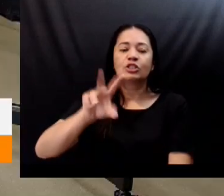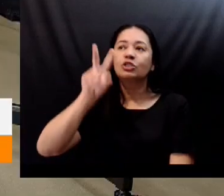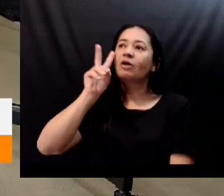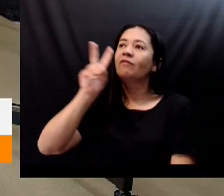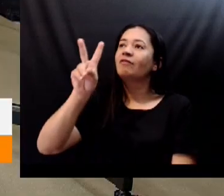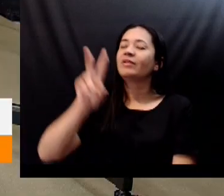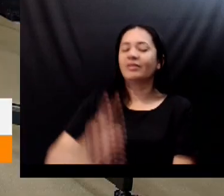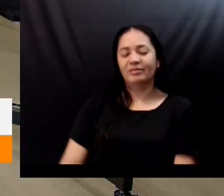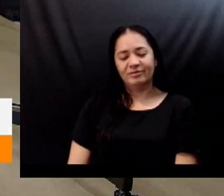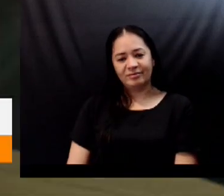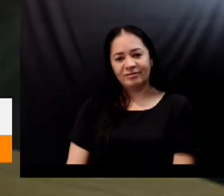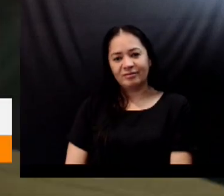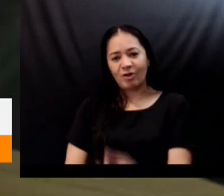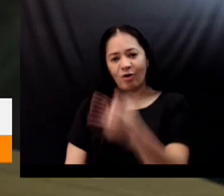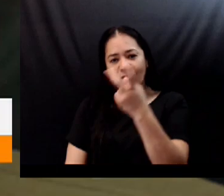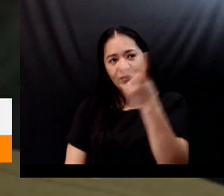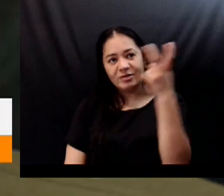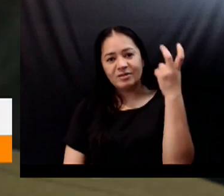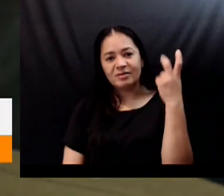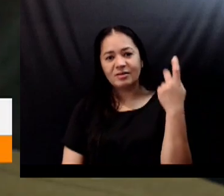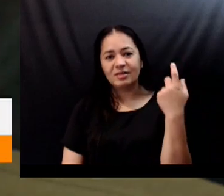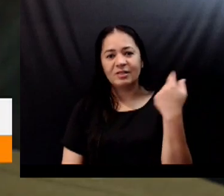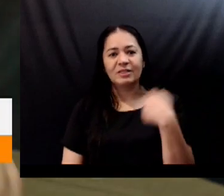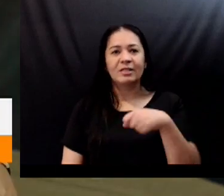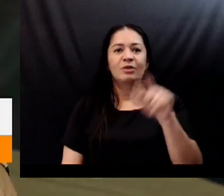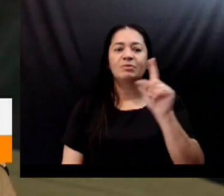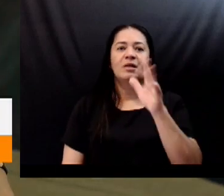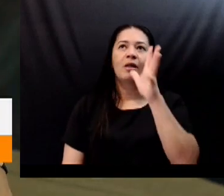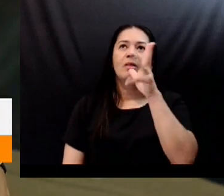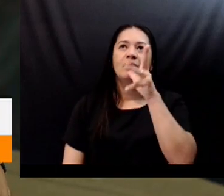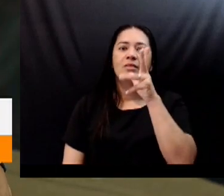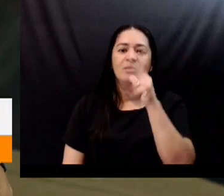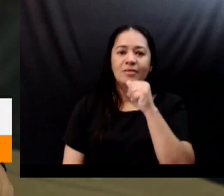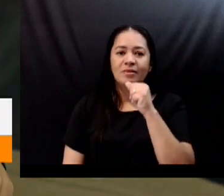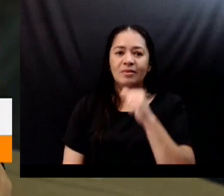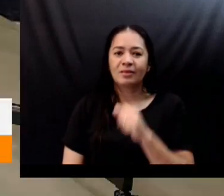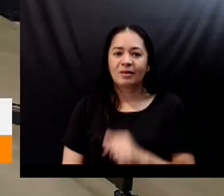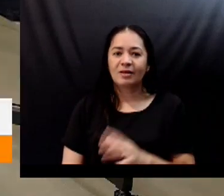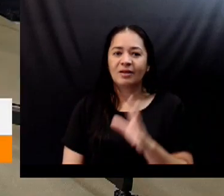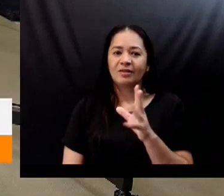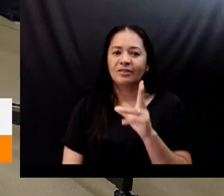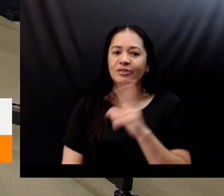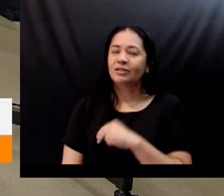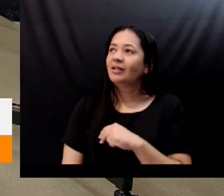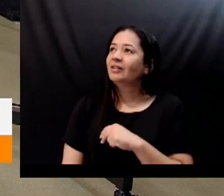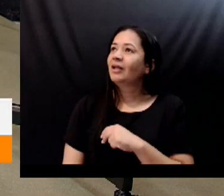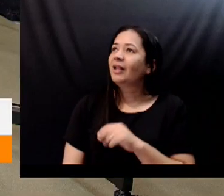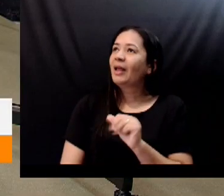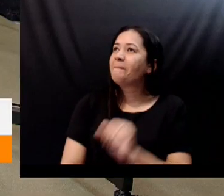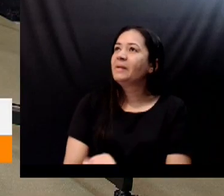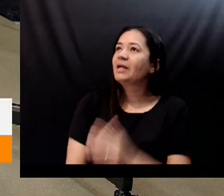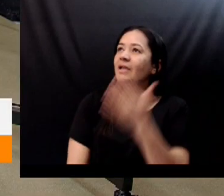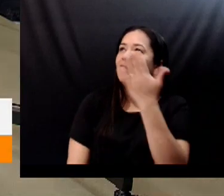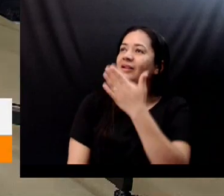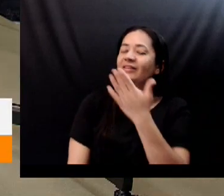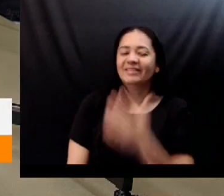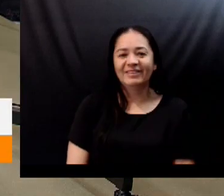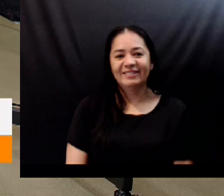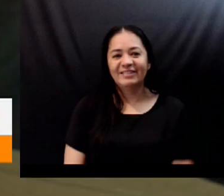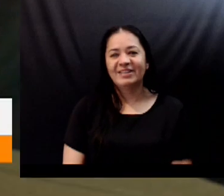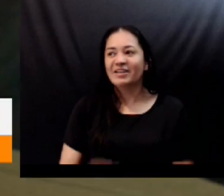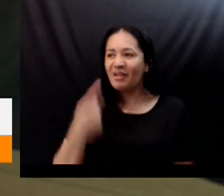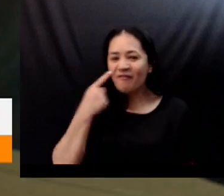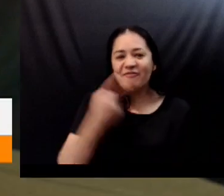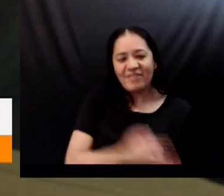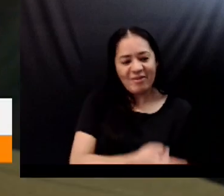E assim, não precisa durar muito tempo, não. Não. Aí a gente fala isso e fala assim, nossa, tá lá, parado, olhando pro nada. Tá Não. vendo o julgamento, né? Tá lá, Não.